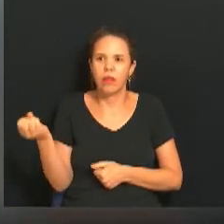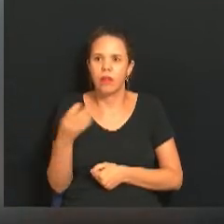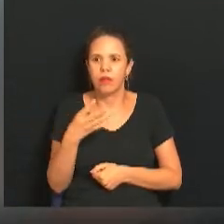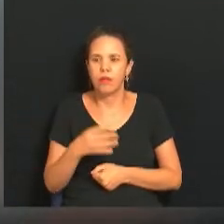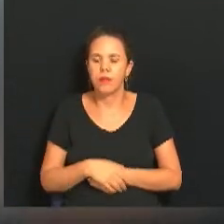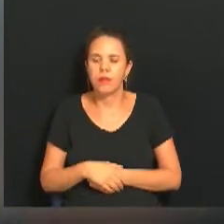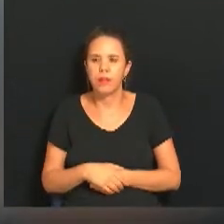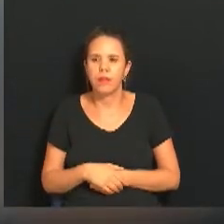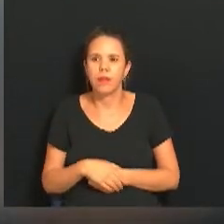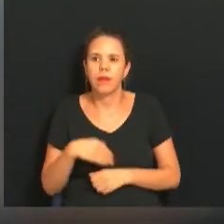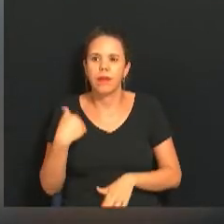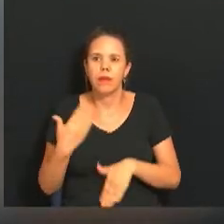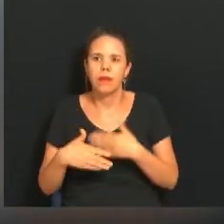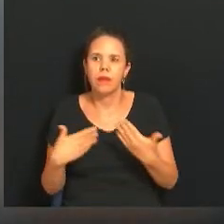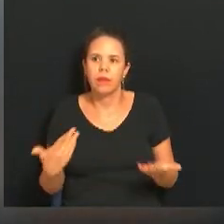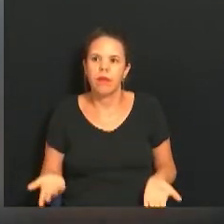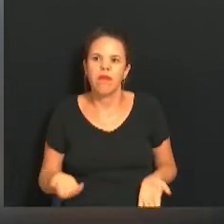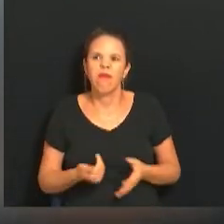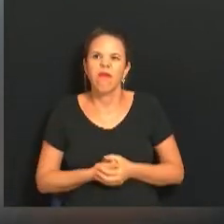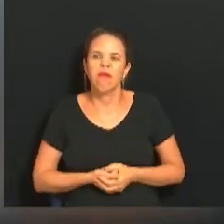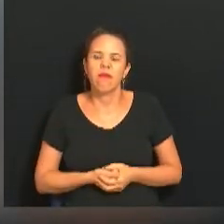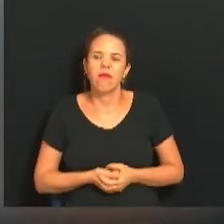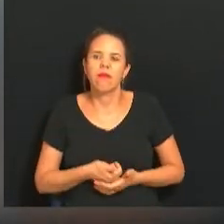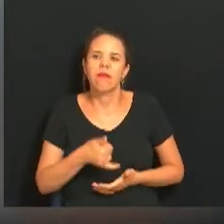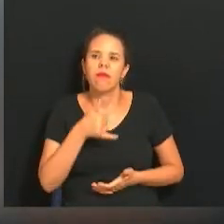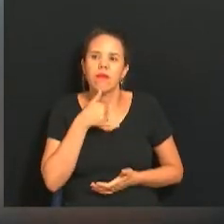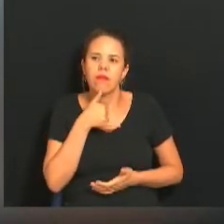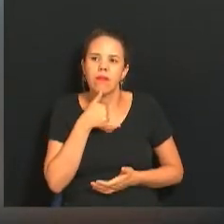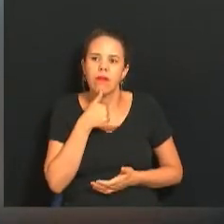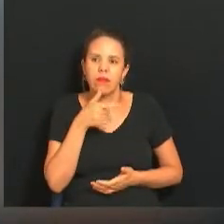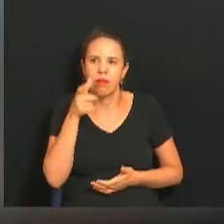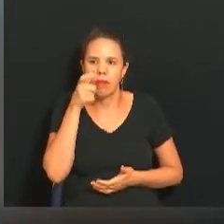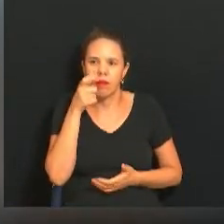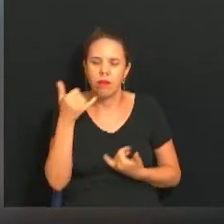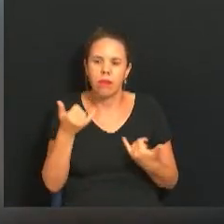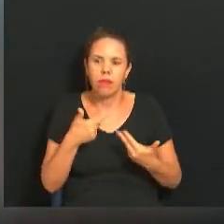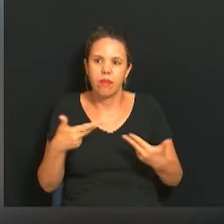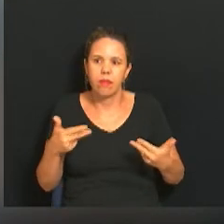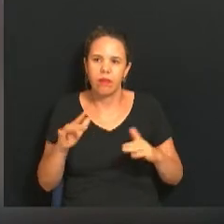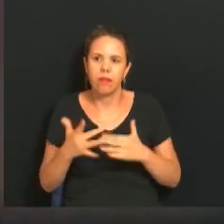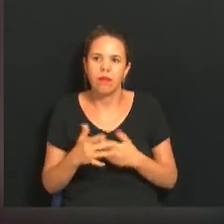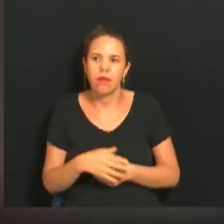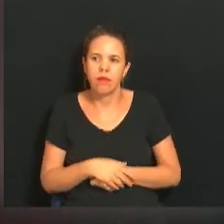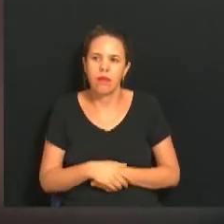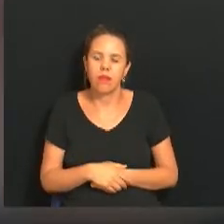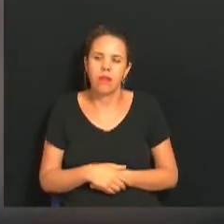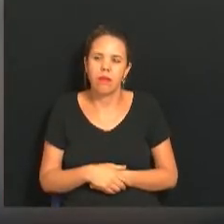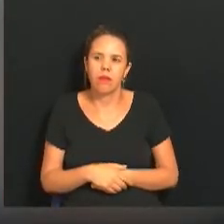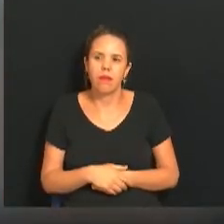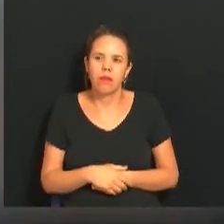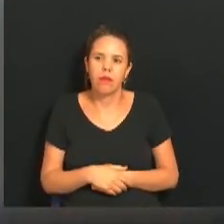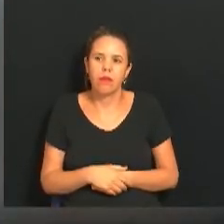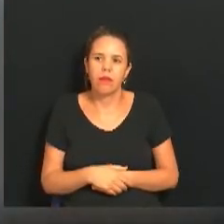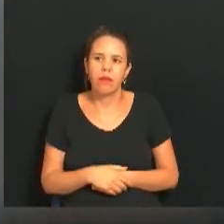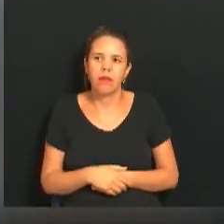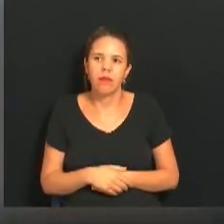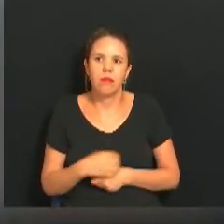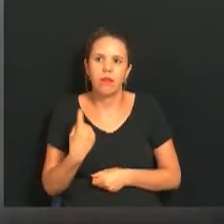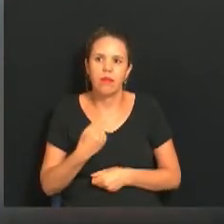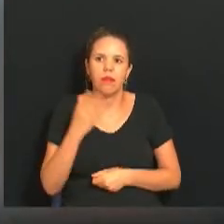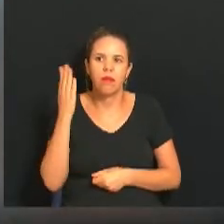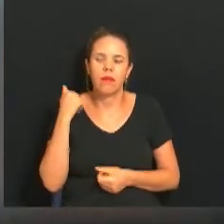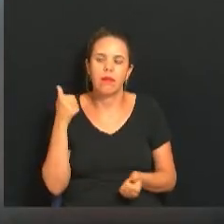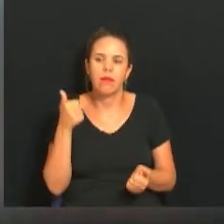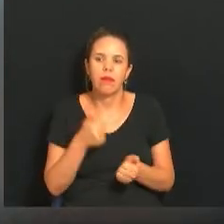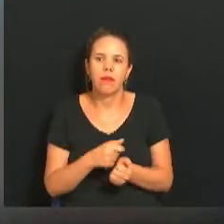por diante. É lamentável ainda ouvir esse tipo de coisa nas redes sociais, porque nós sabemos que muito em breve